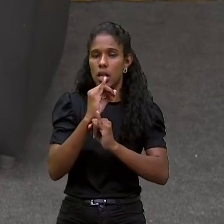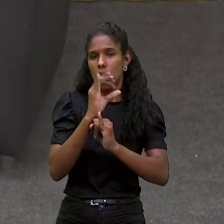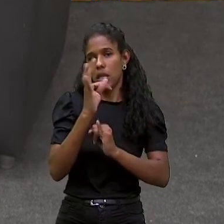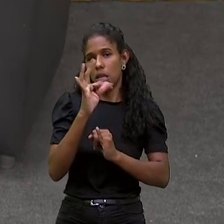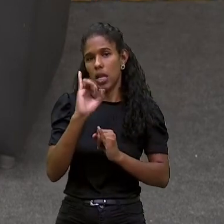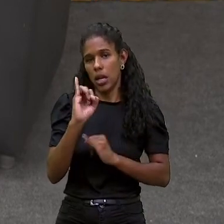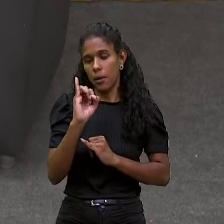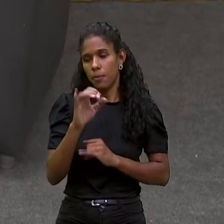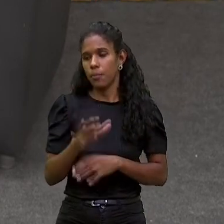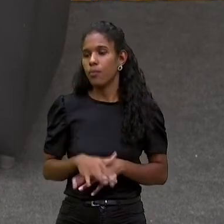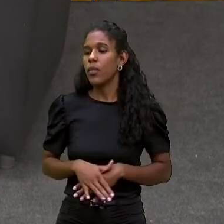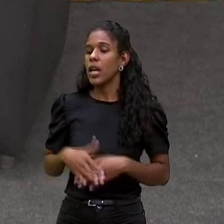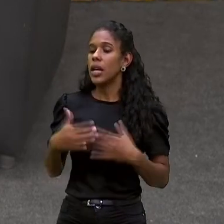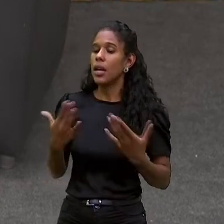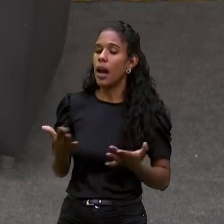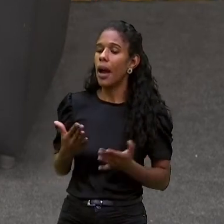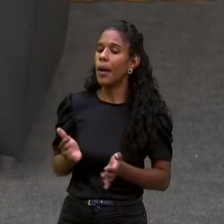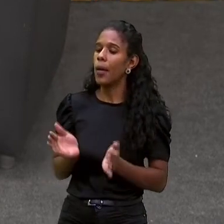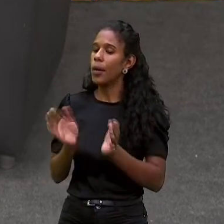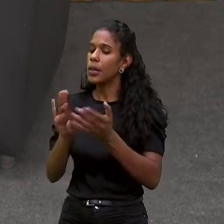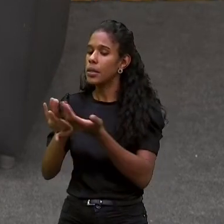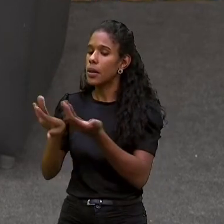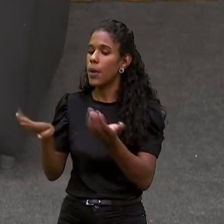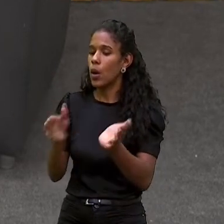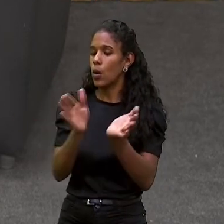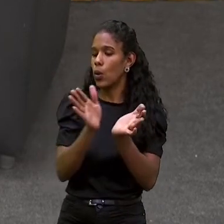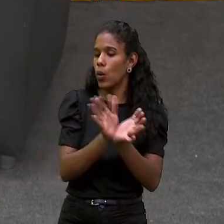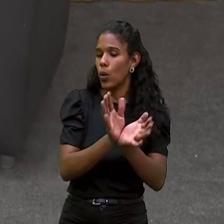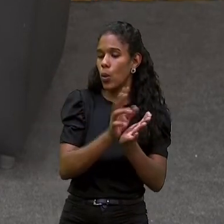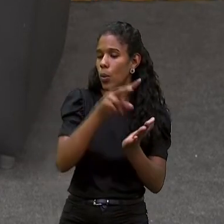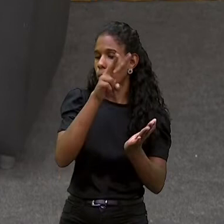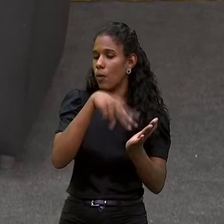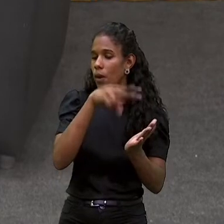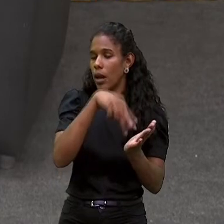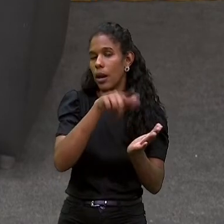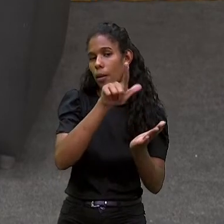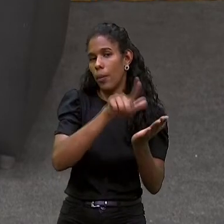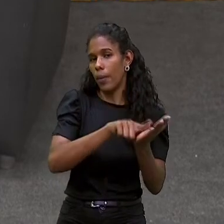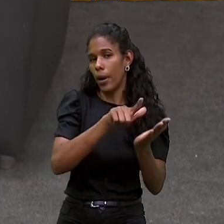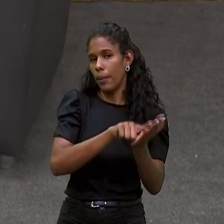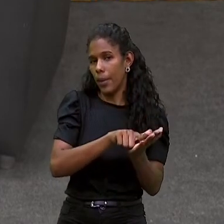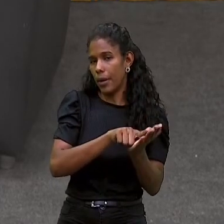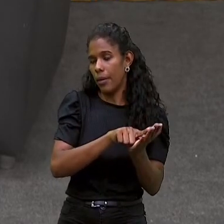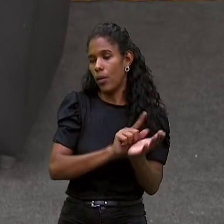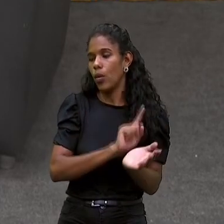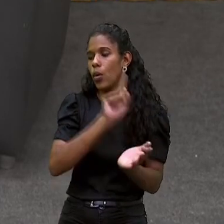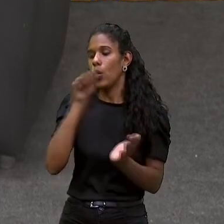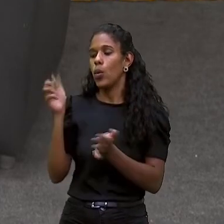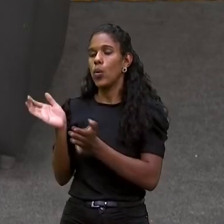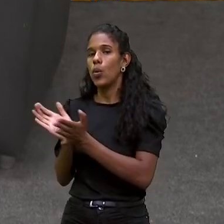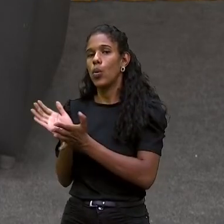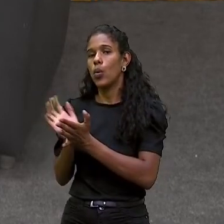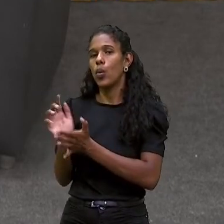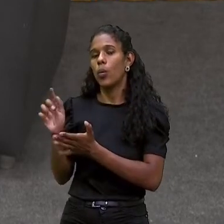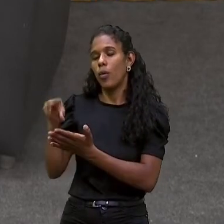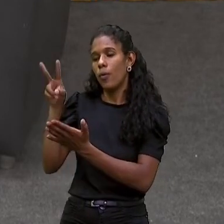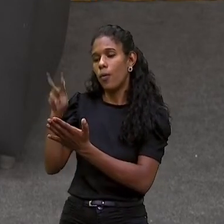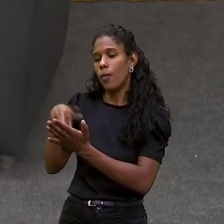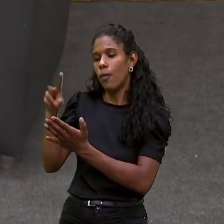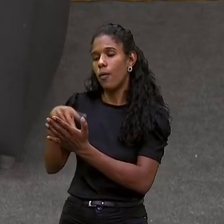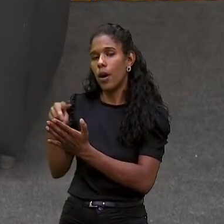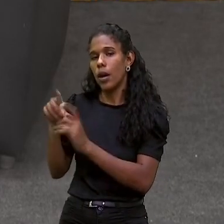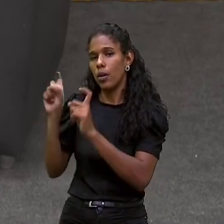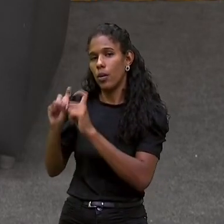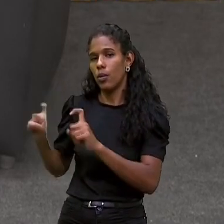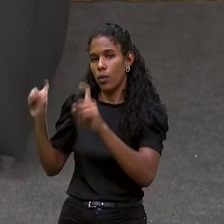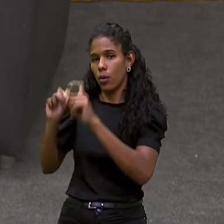aprendeu mais do que o grupo que estava lendo no computador. E todos tinham o mesmo domínio de tecnologia. Então a pesquisa tem apontado